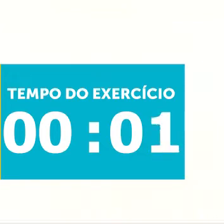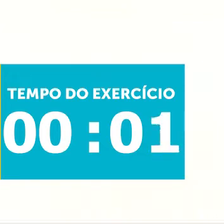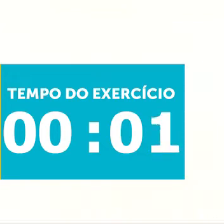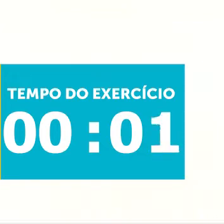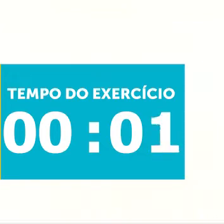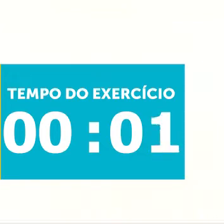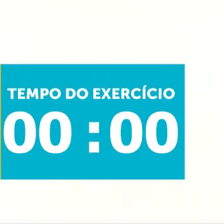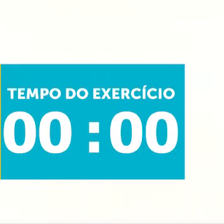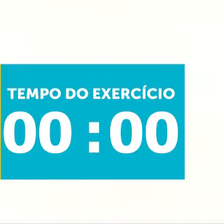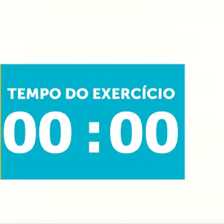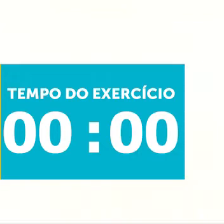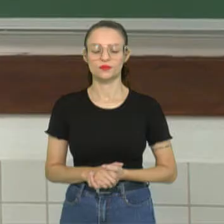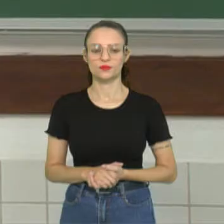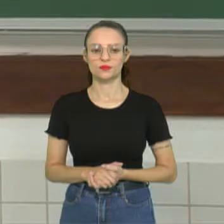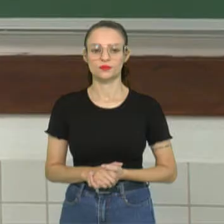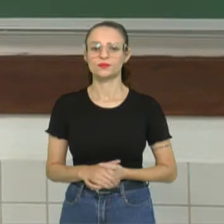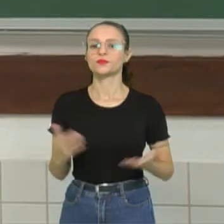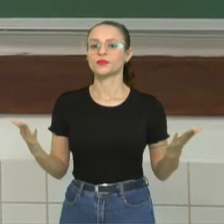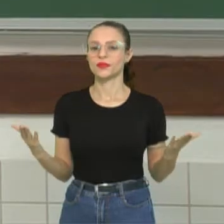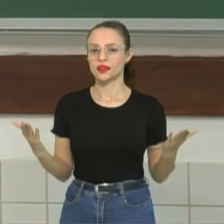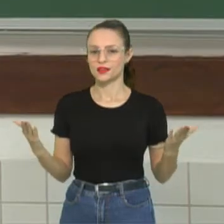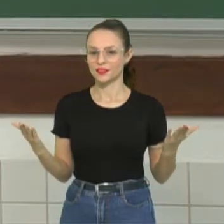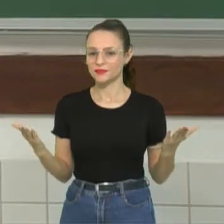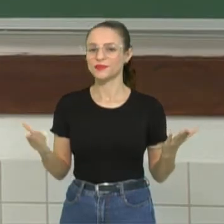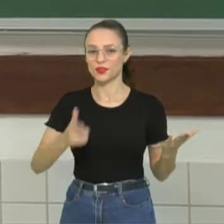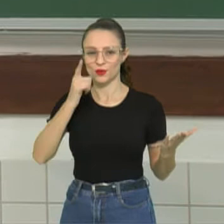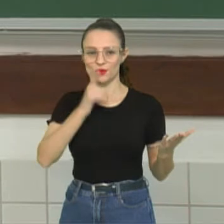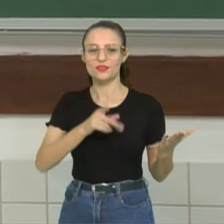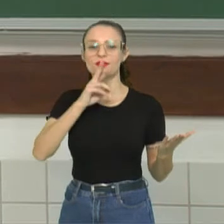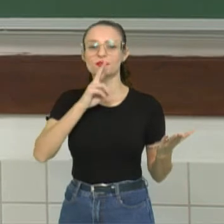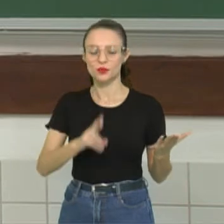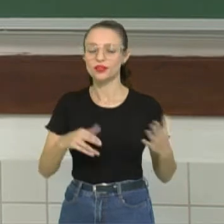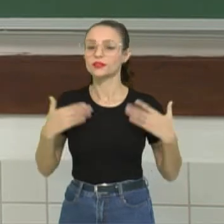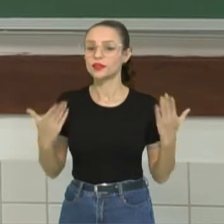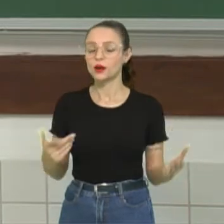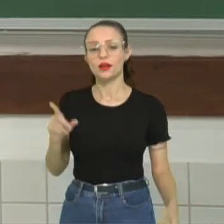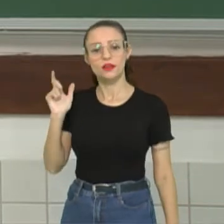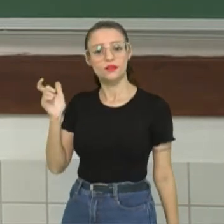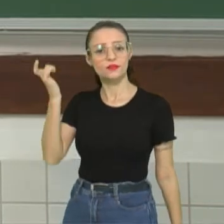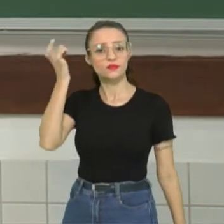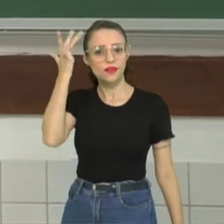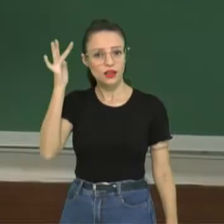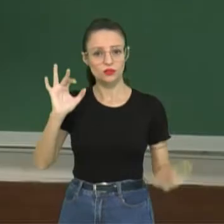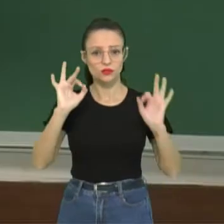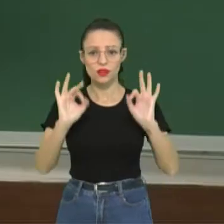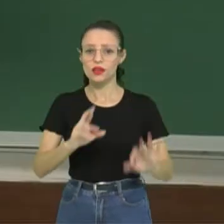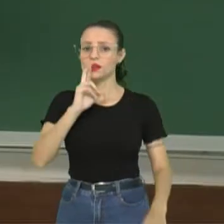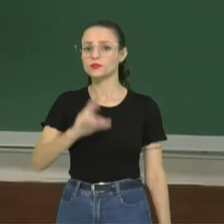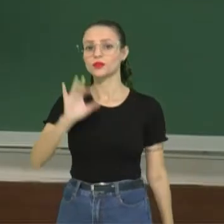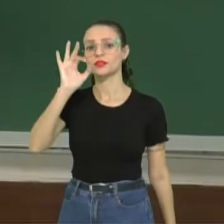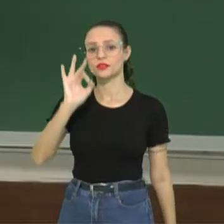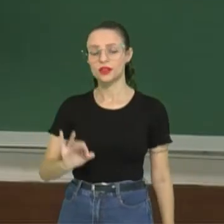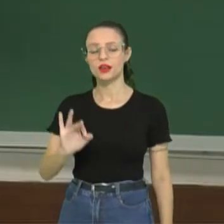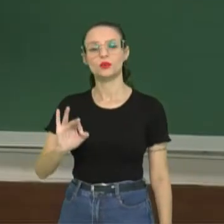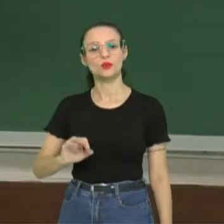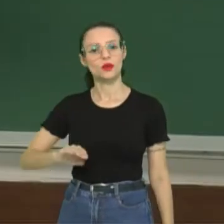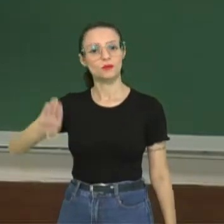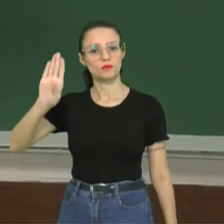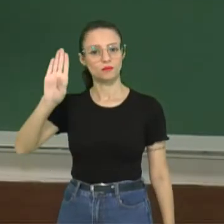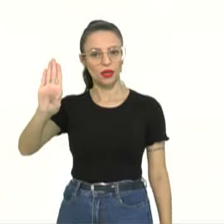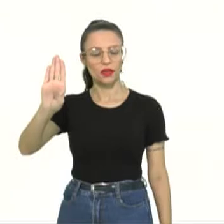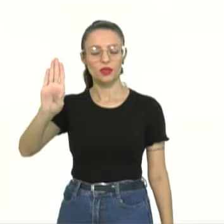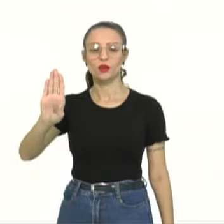hein Oi e aí pessoal conseguiram responder essa ficou fácil né resposta correta é a alternativa